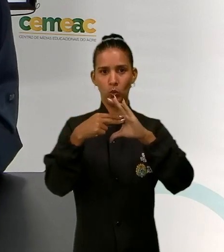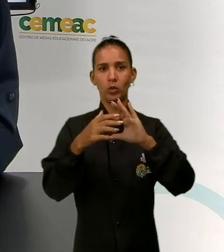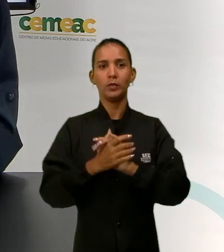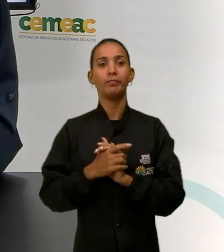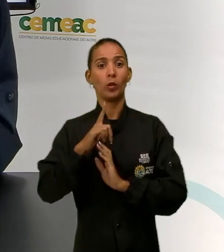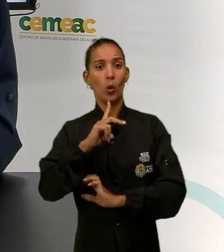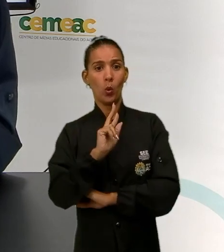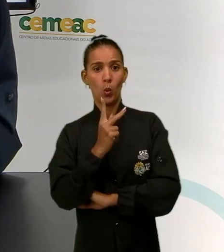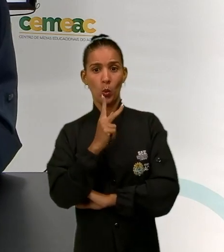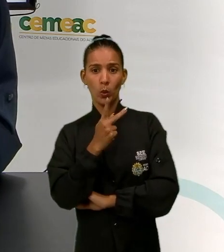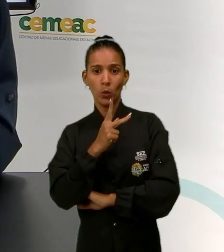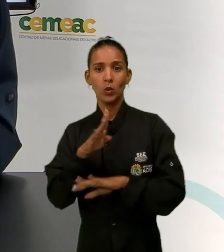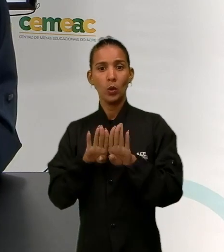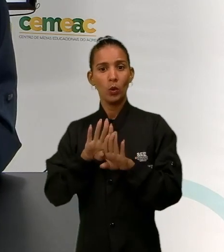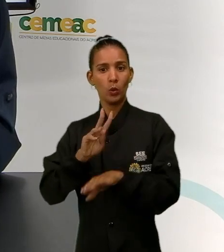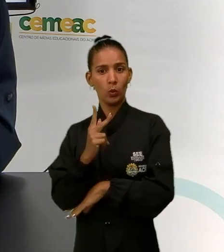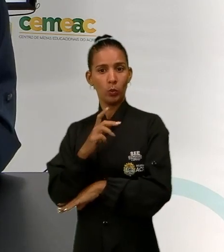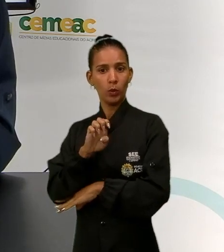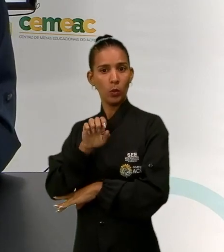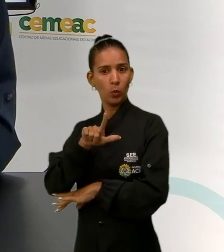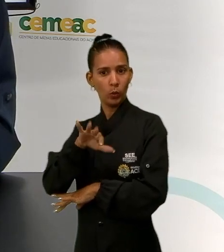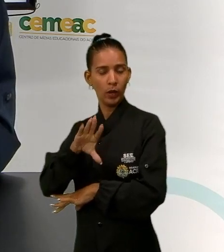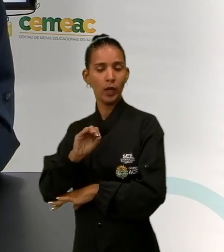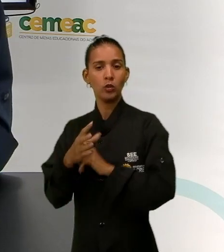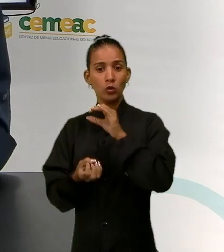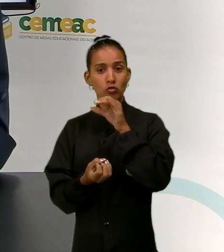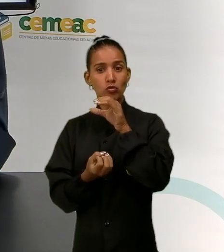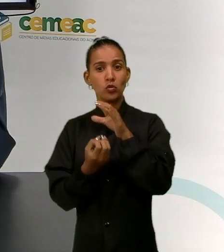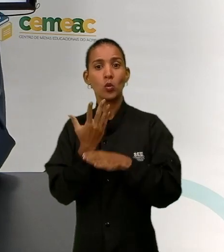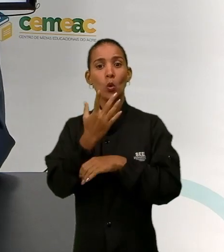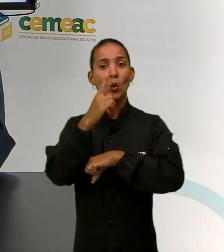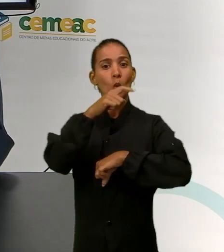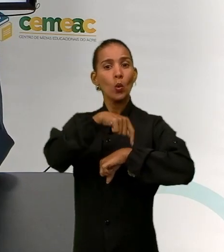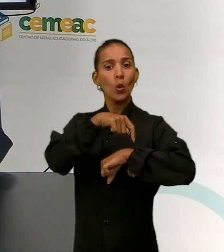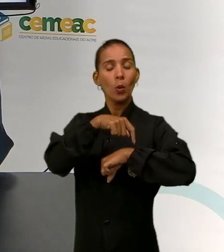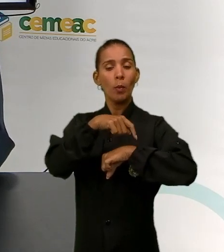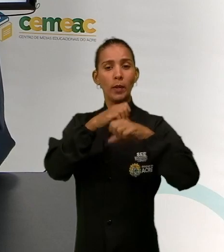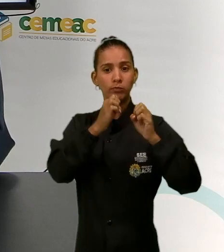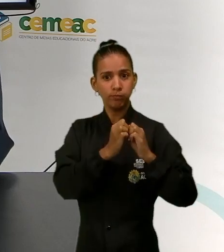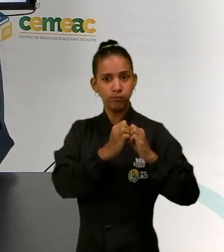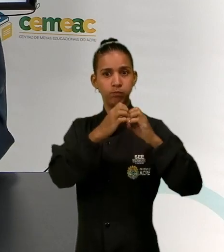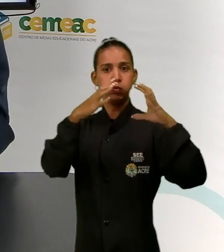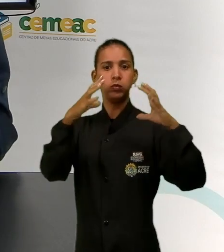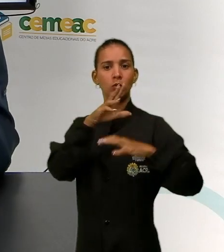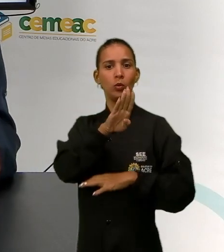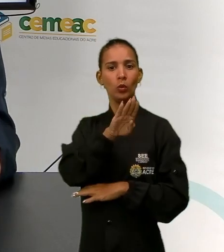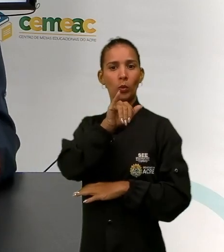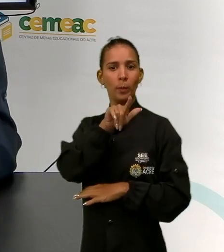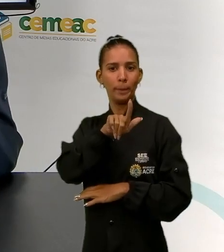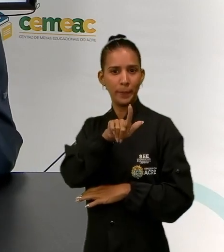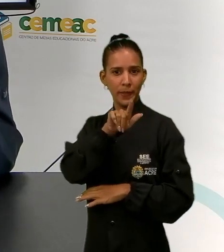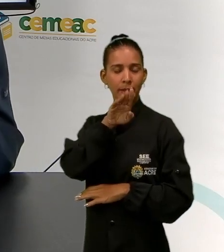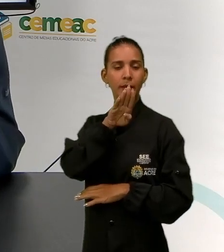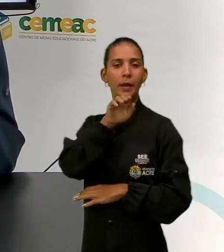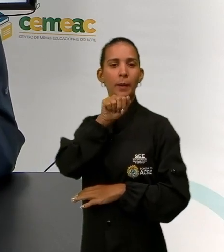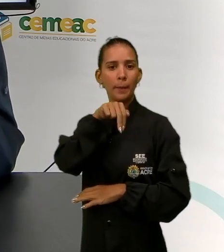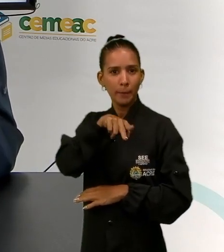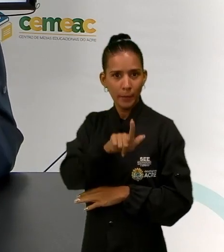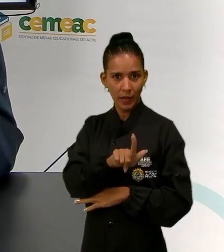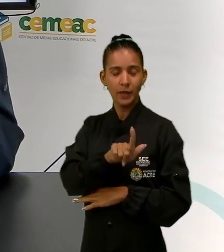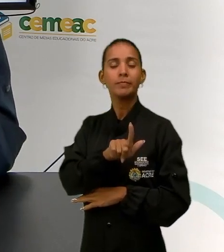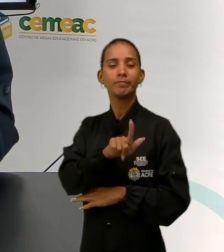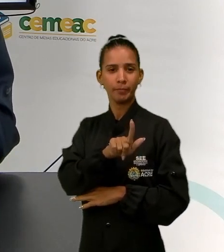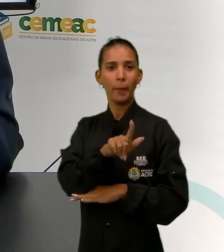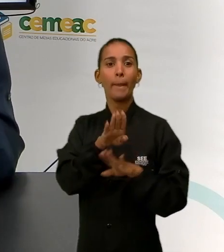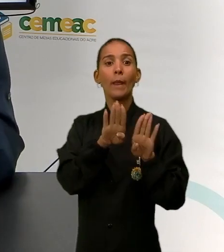hidrogênio e o hélio, que foram formados ali a partir do Big Bang. Nós temos o lítio, o berílio e o